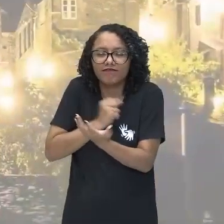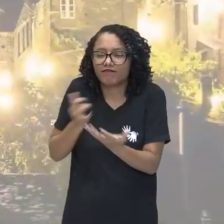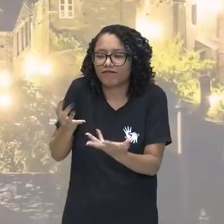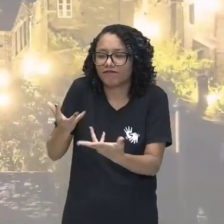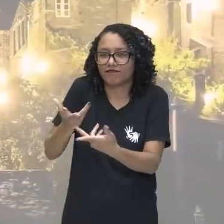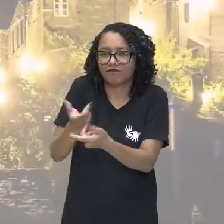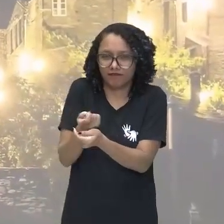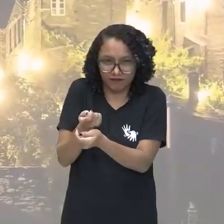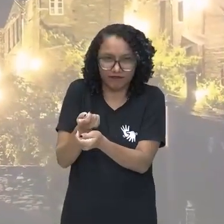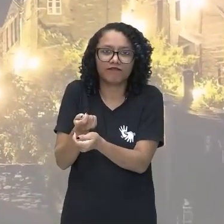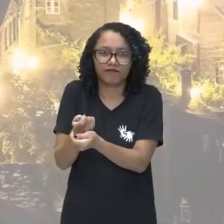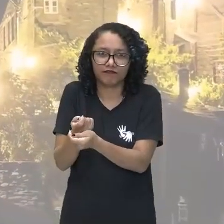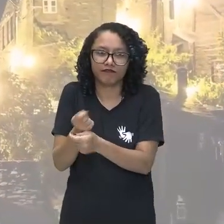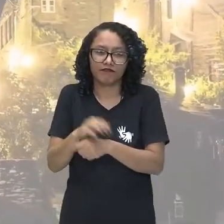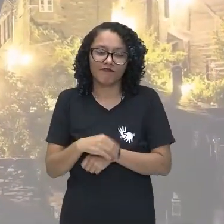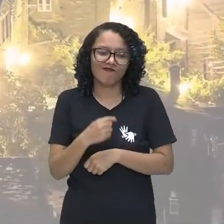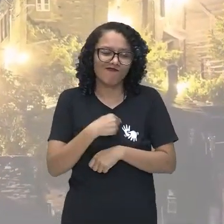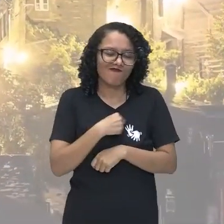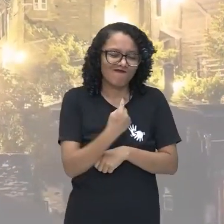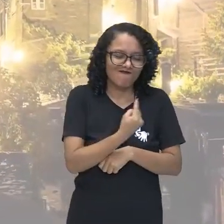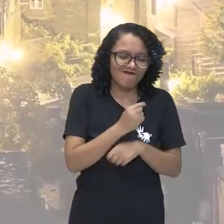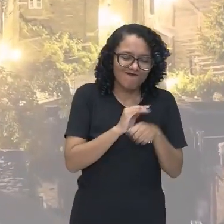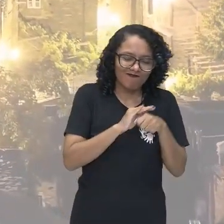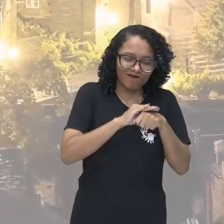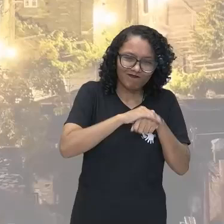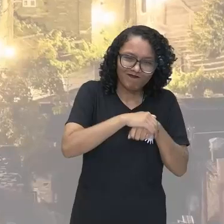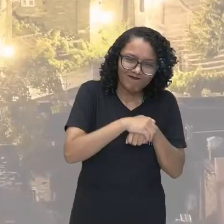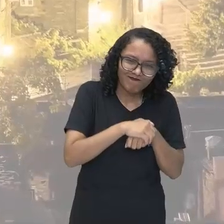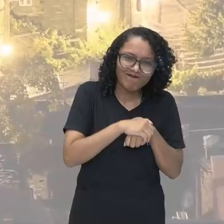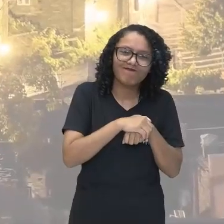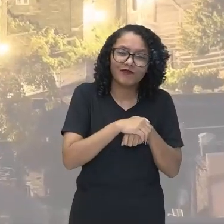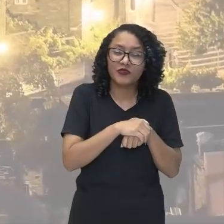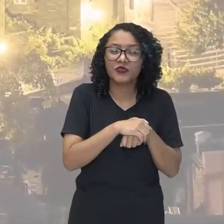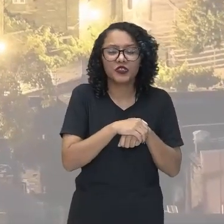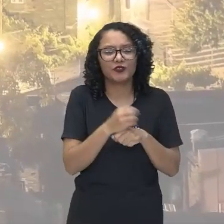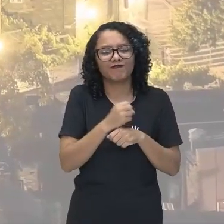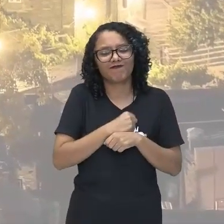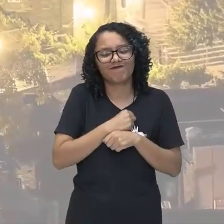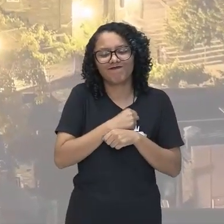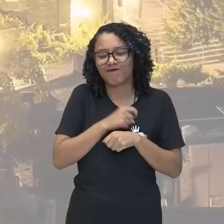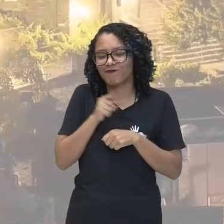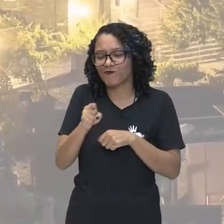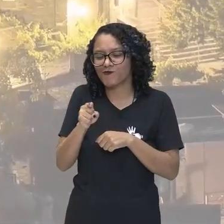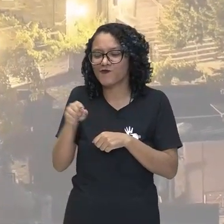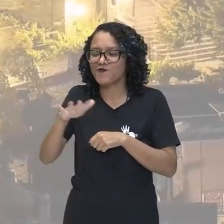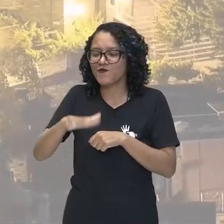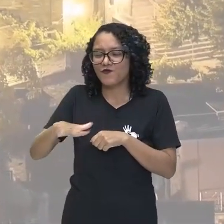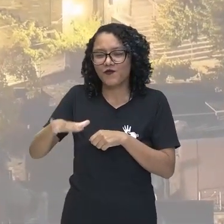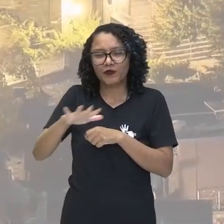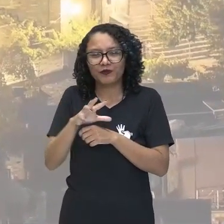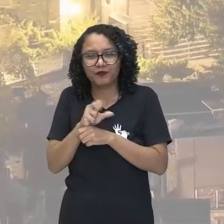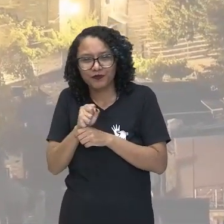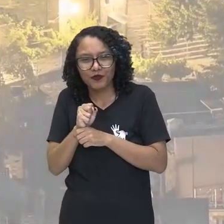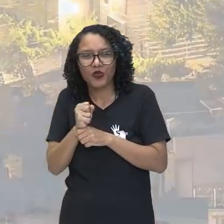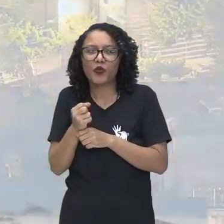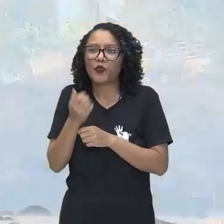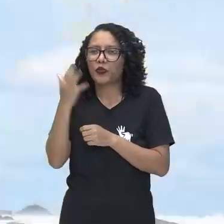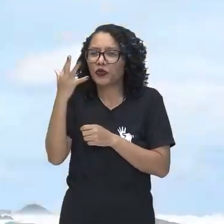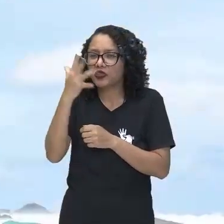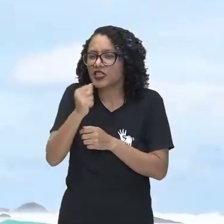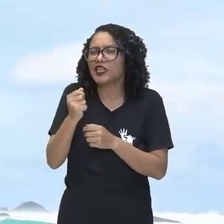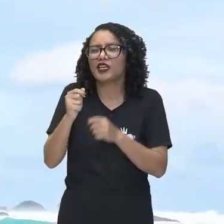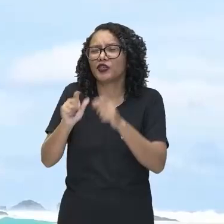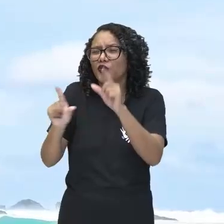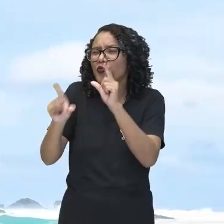Em cismar, sozinho à noite, mais prazer encontro eu lá. Minha terra tem palmeiras onde canta o sabiá.